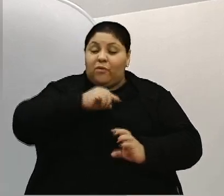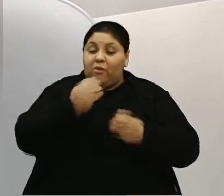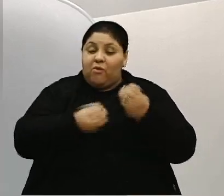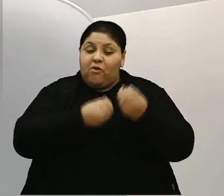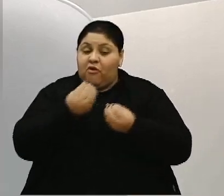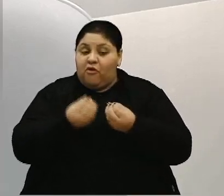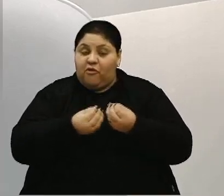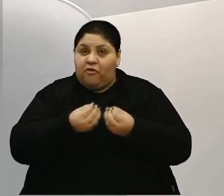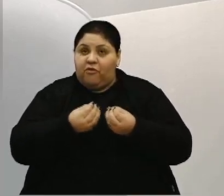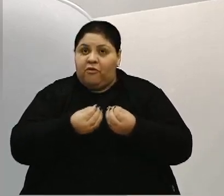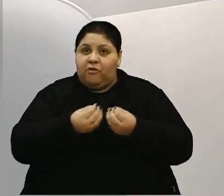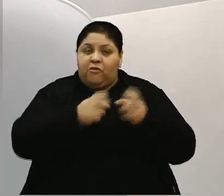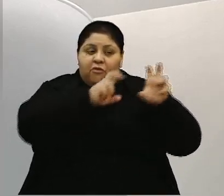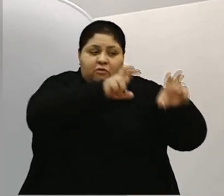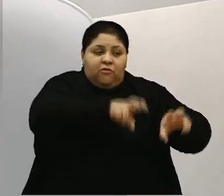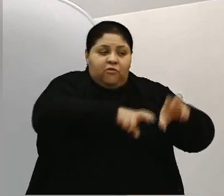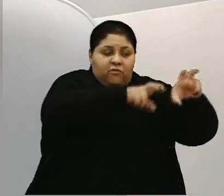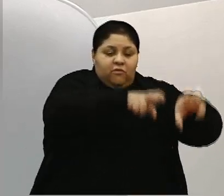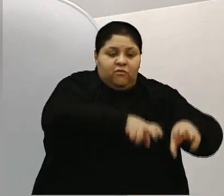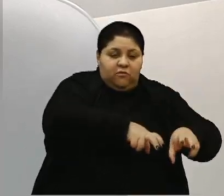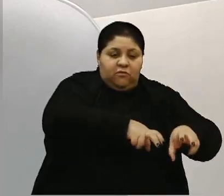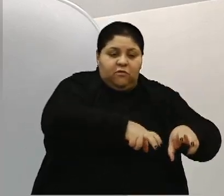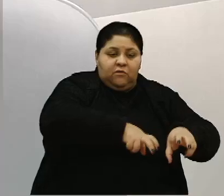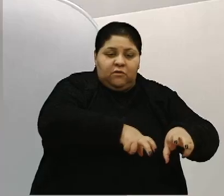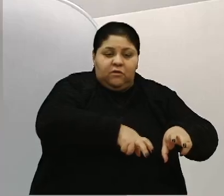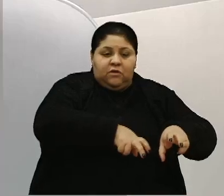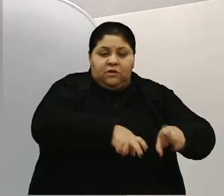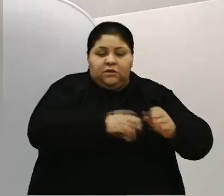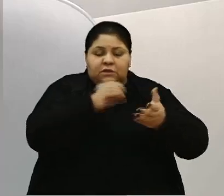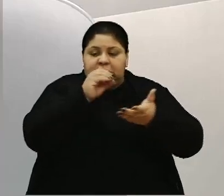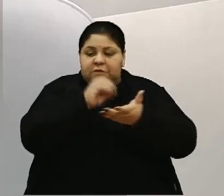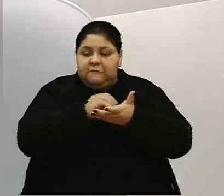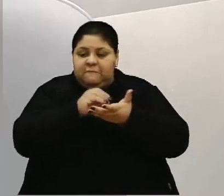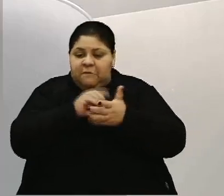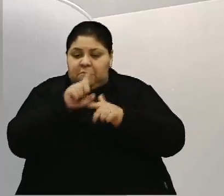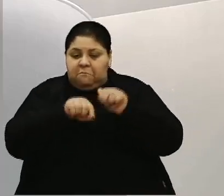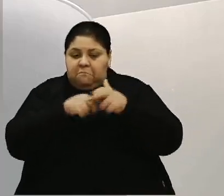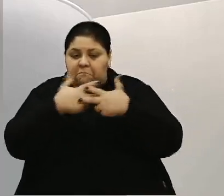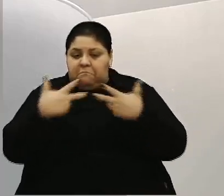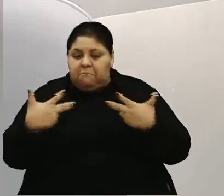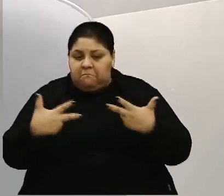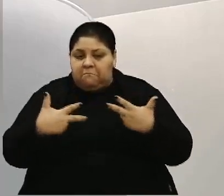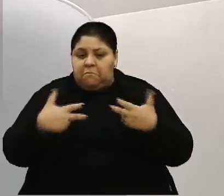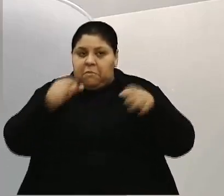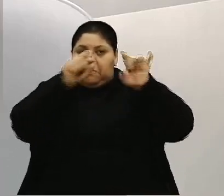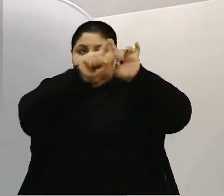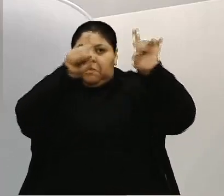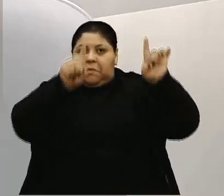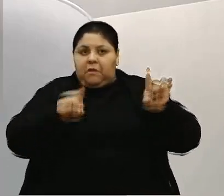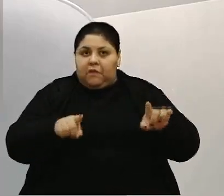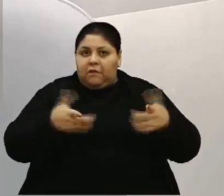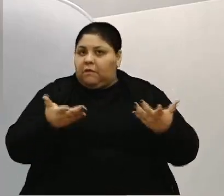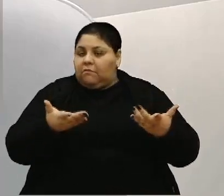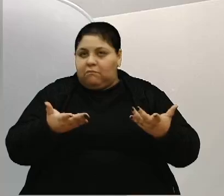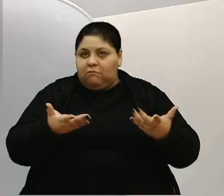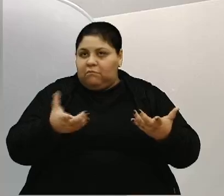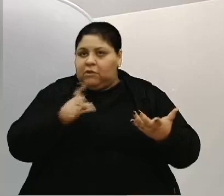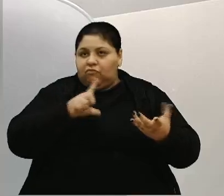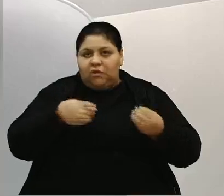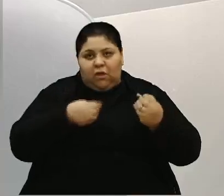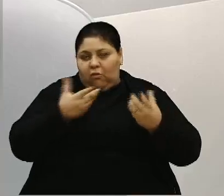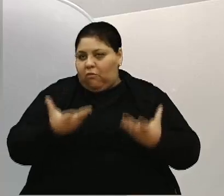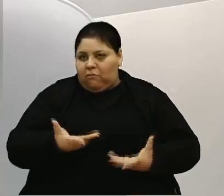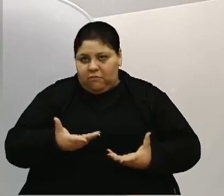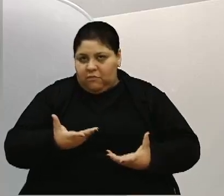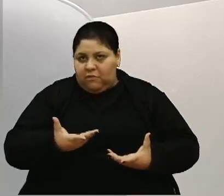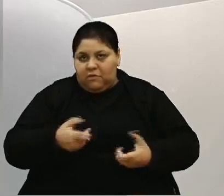tu fazer uma roçada sem muitos foices, sem uma equipe ganhar um jogo, como se não existe isso. Isso